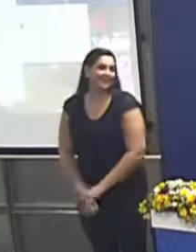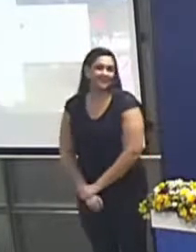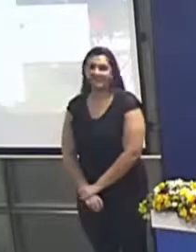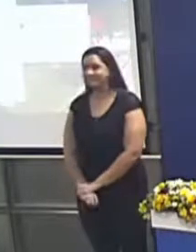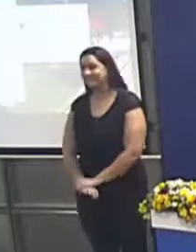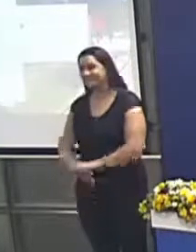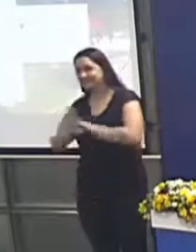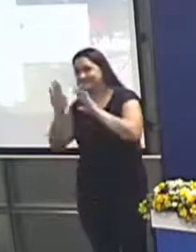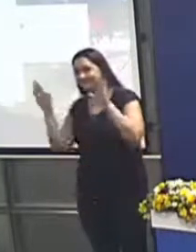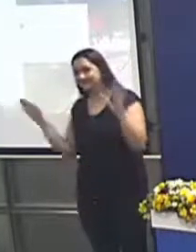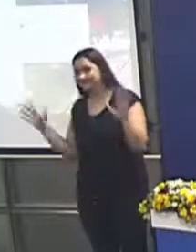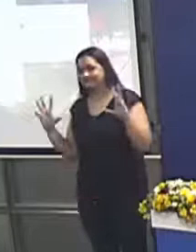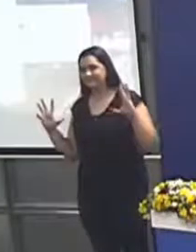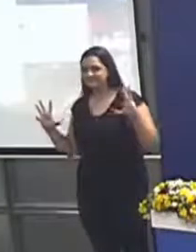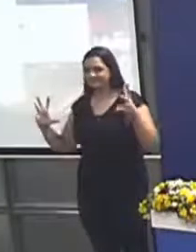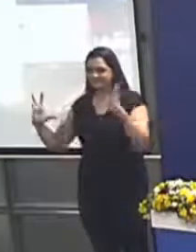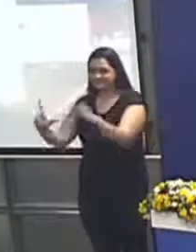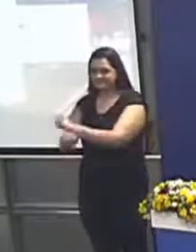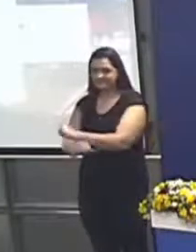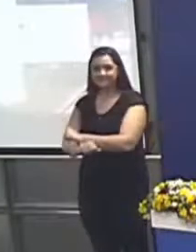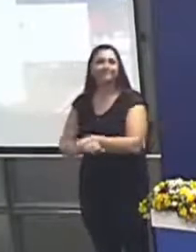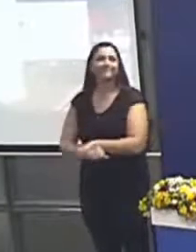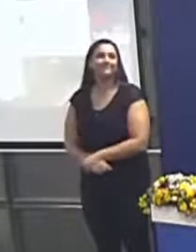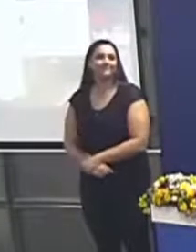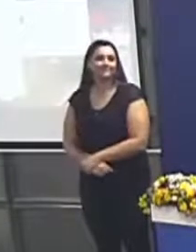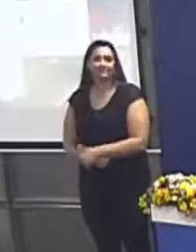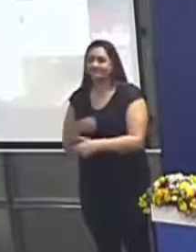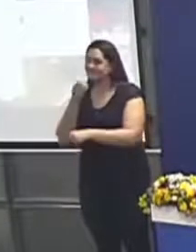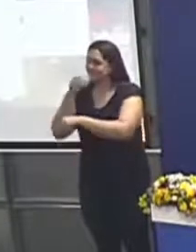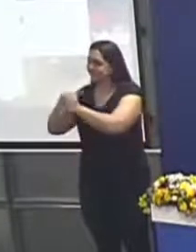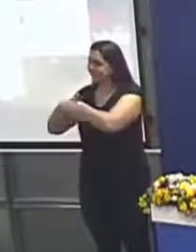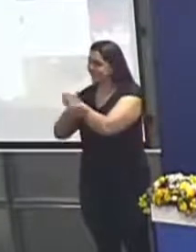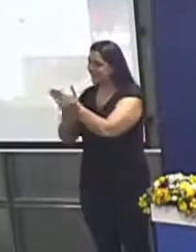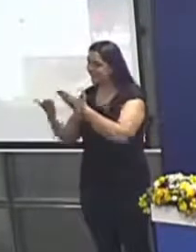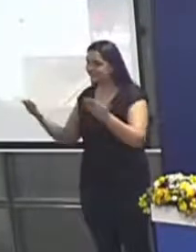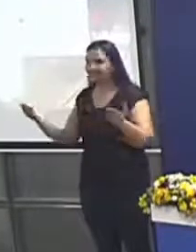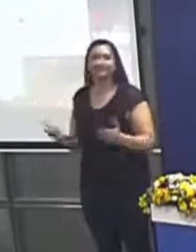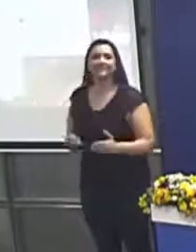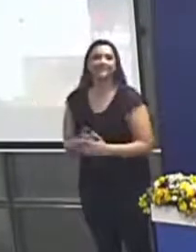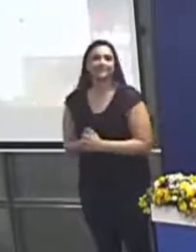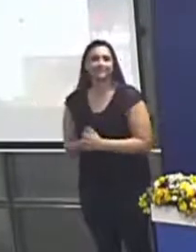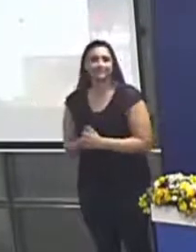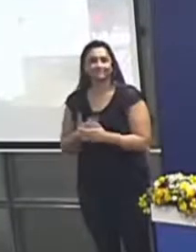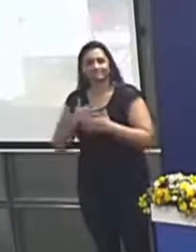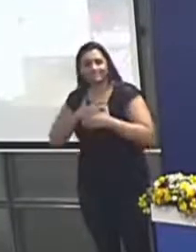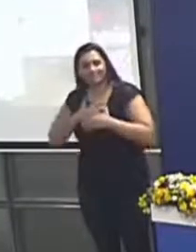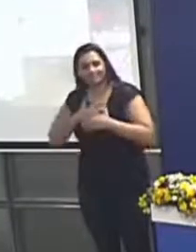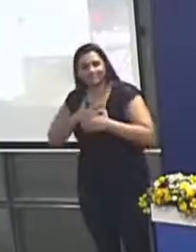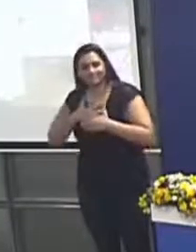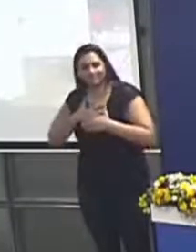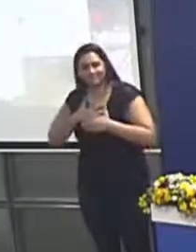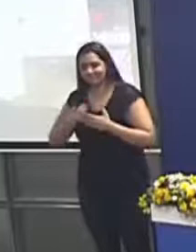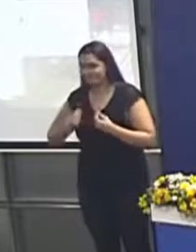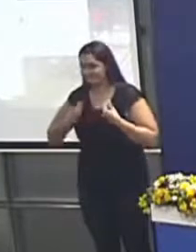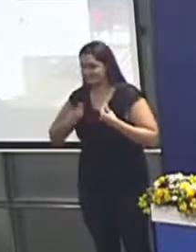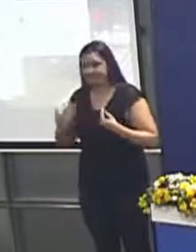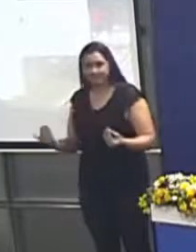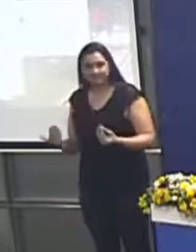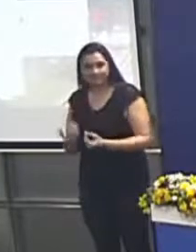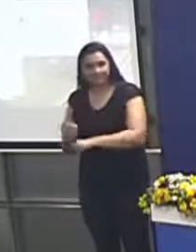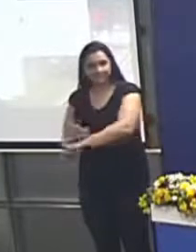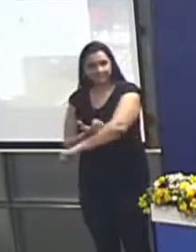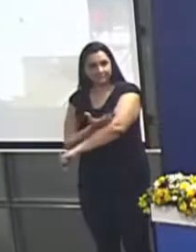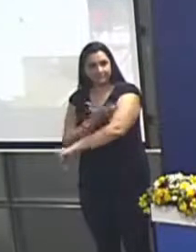Salve a todos, a todas e a todes. Boa noite. Satisfação participar de um momento